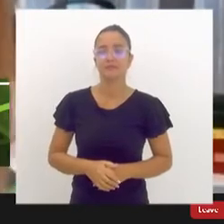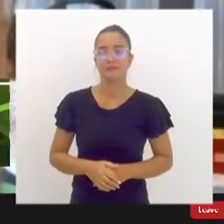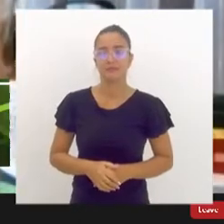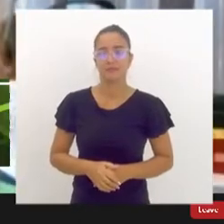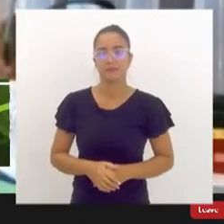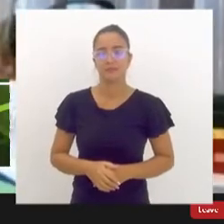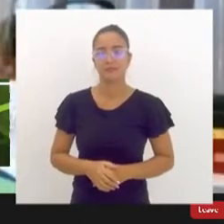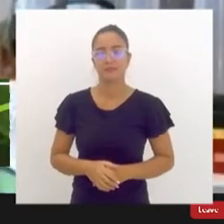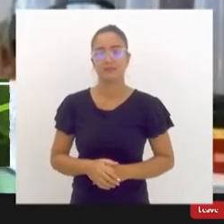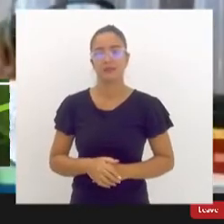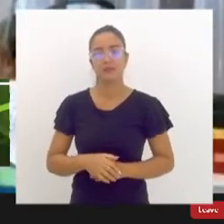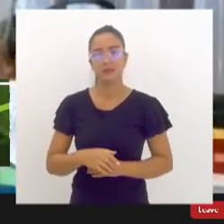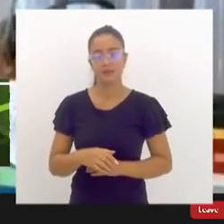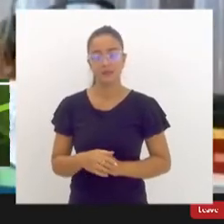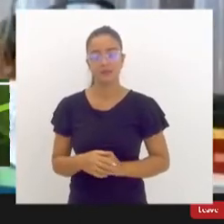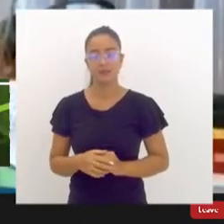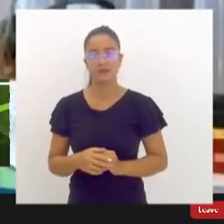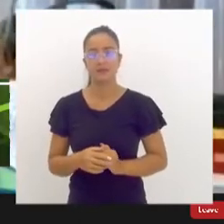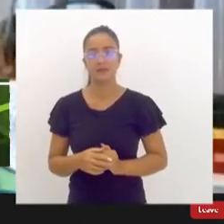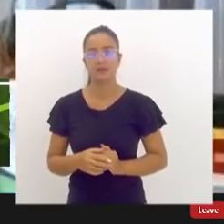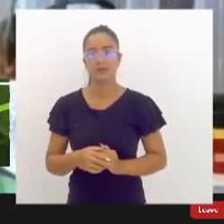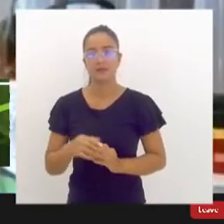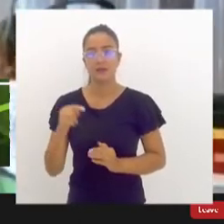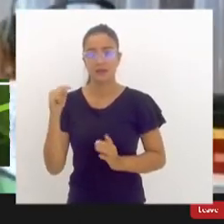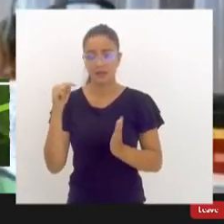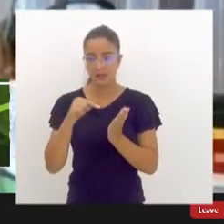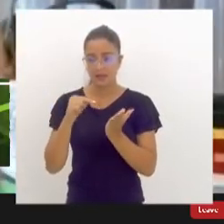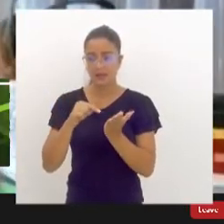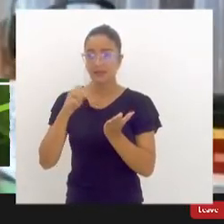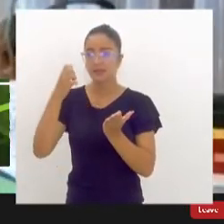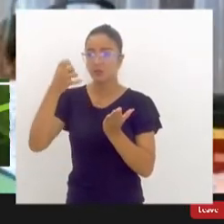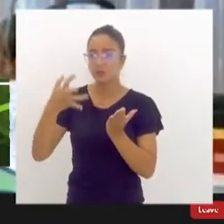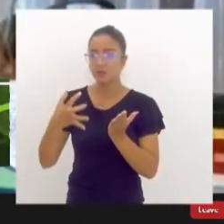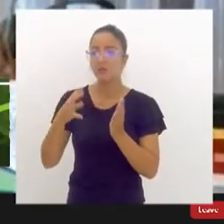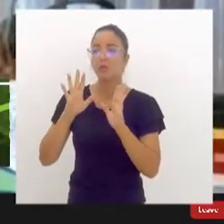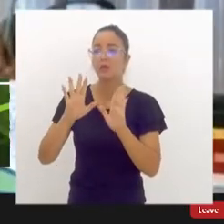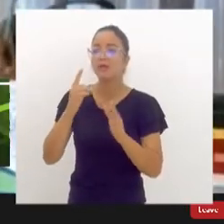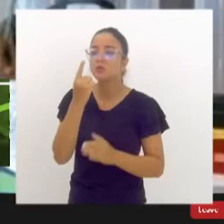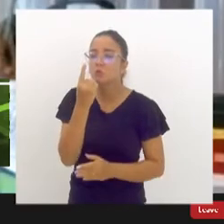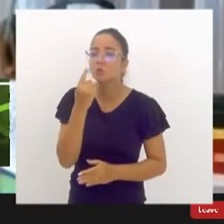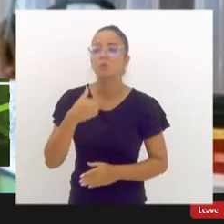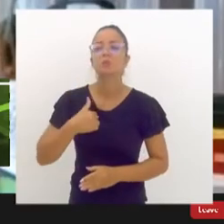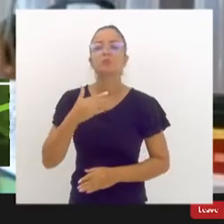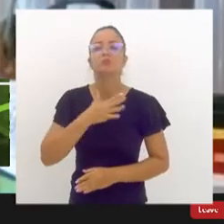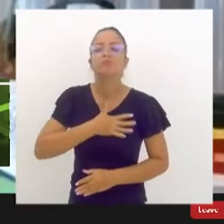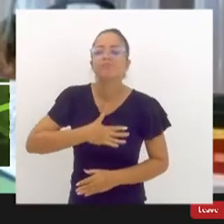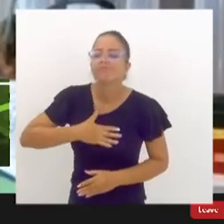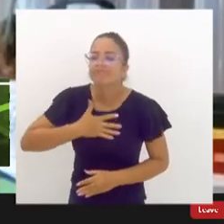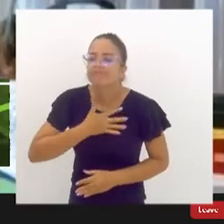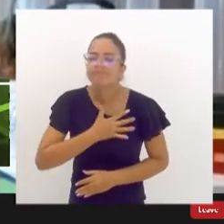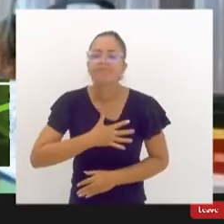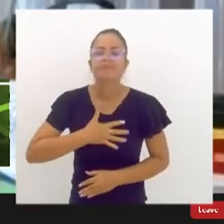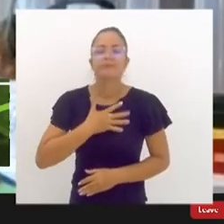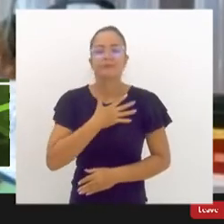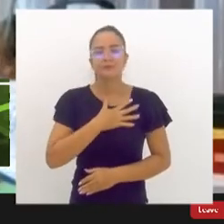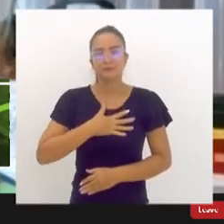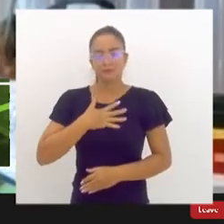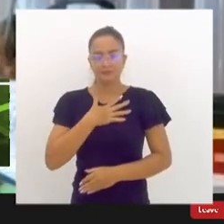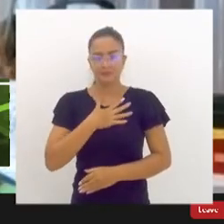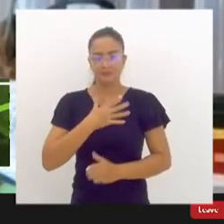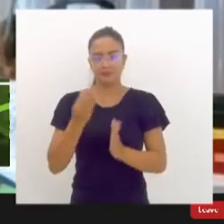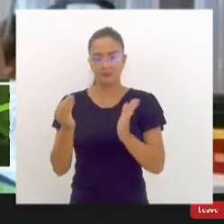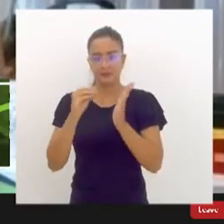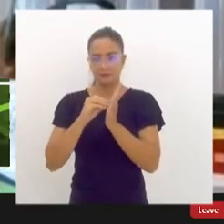inclusive mencionado aqui, mas uma que foi muito fundamental e já publicada,